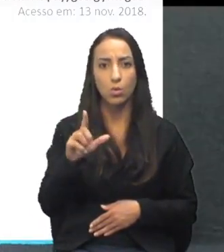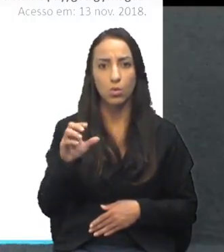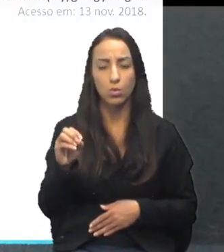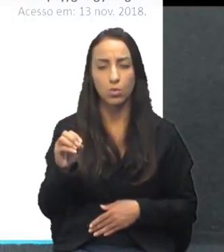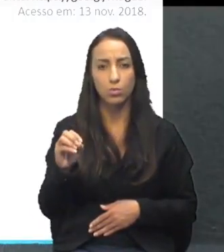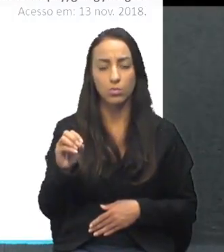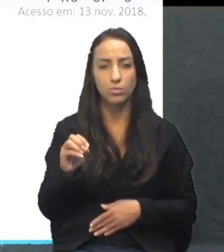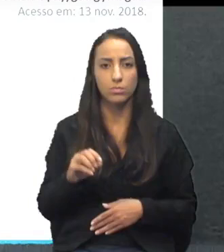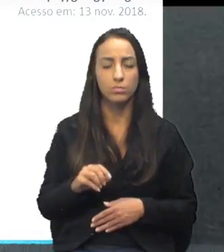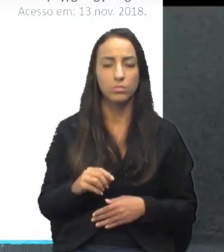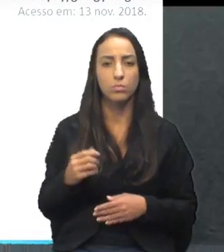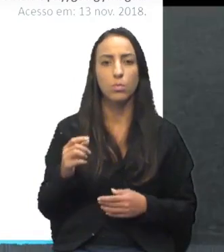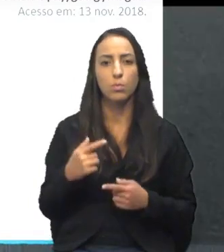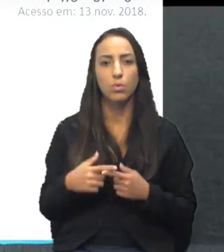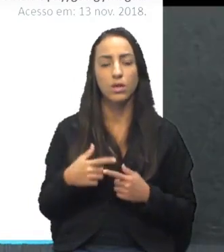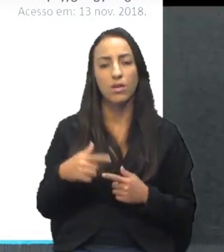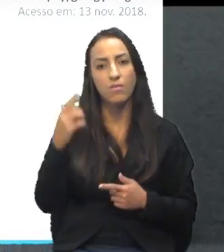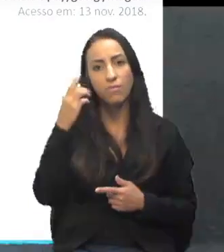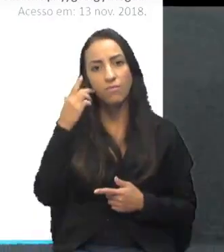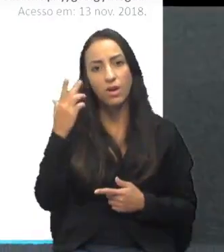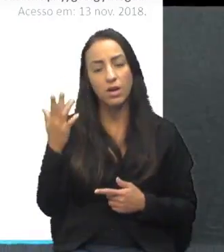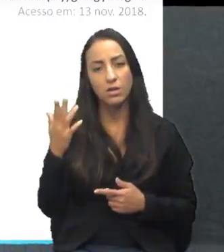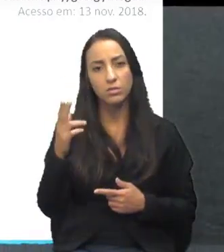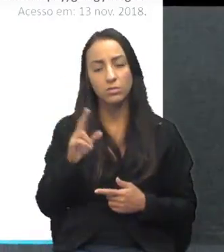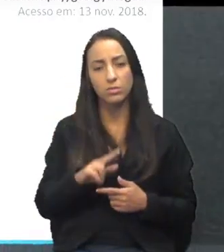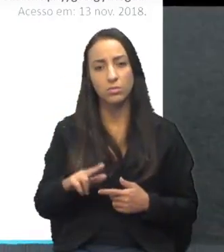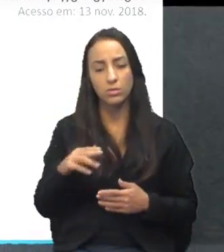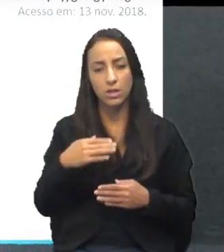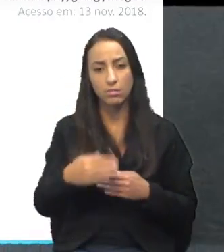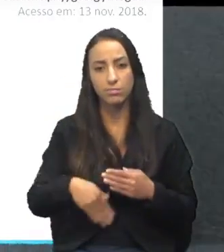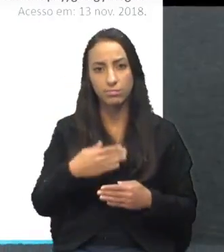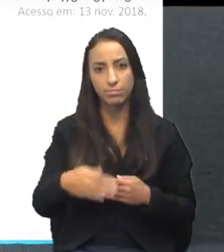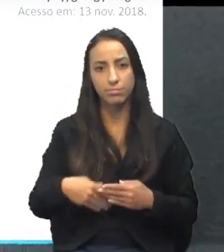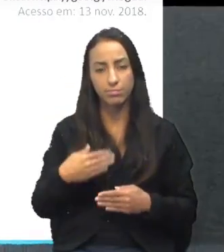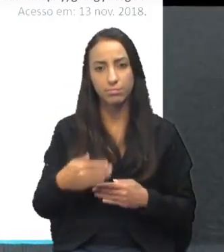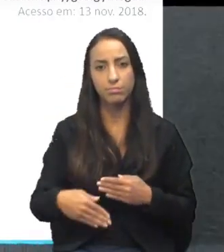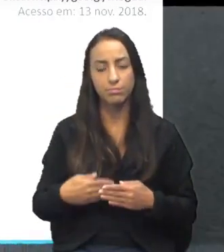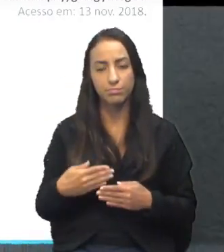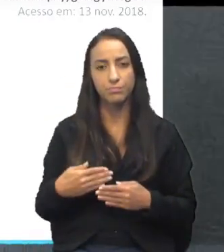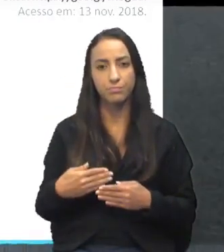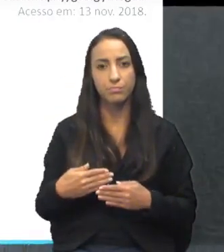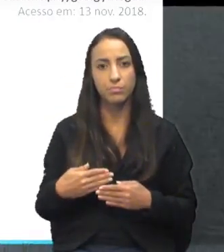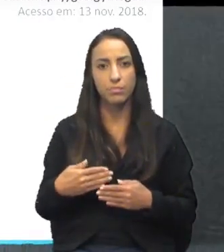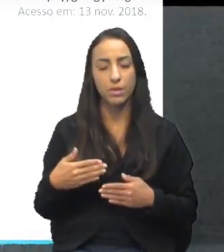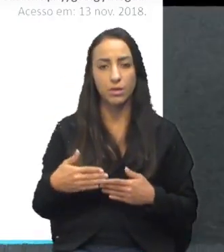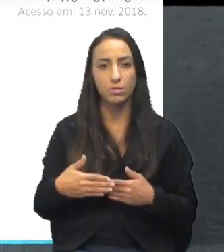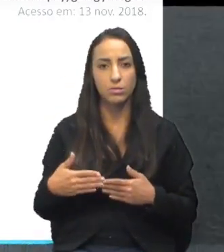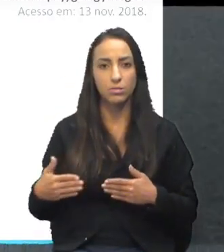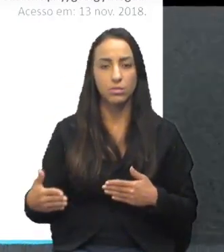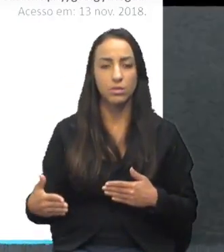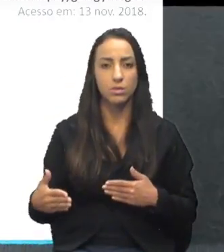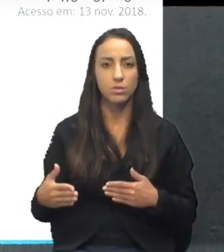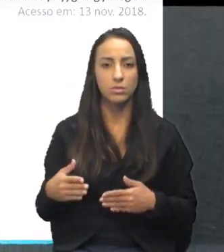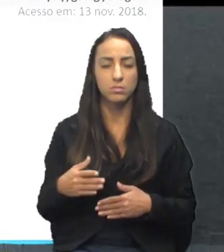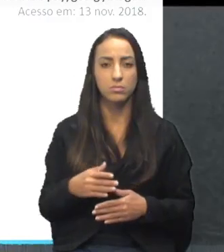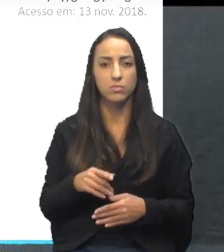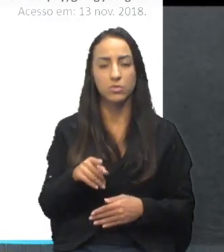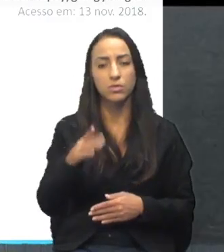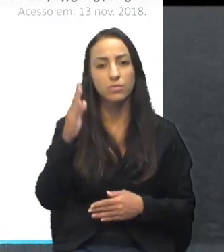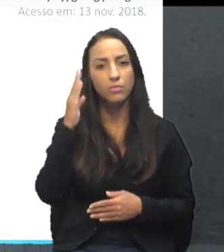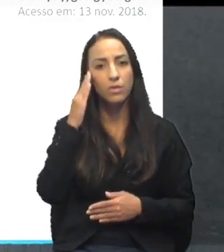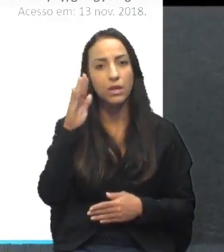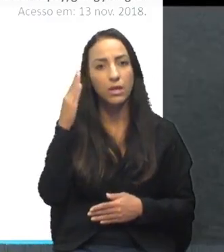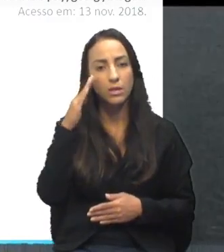porque facilitam o processo, então, da realização da bandagem. E durante a técnica você vai